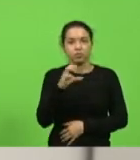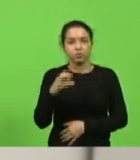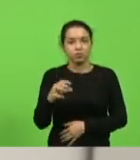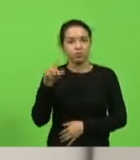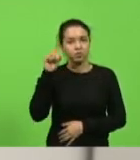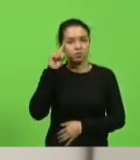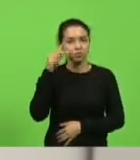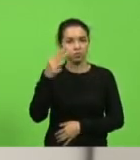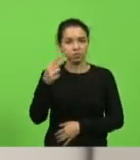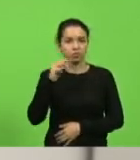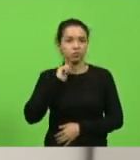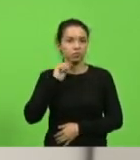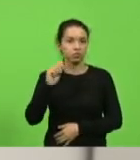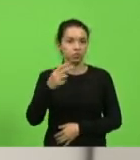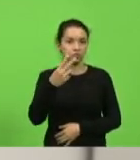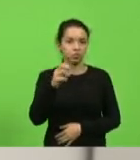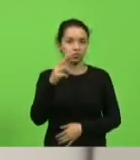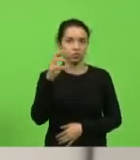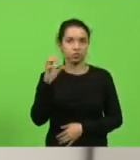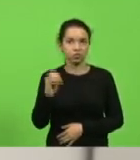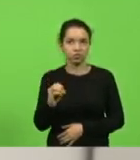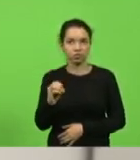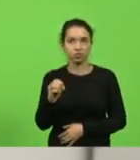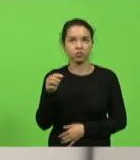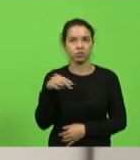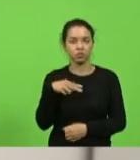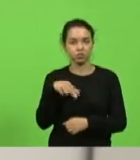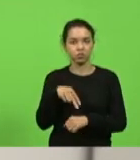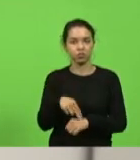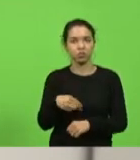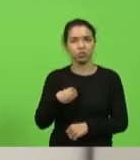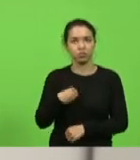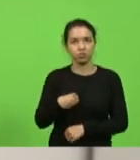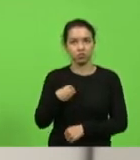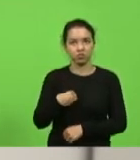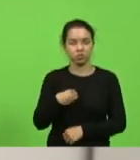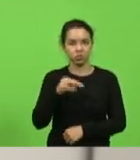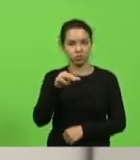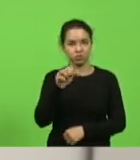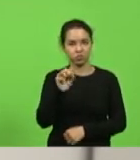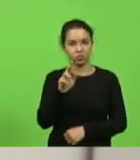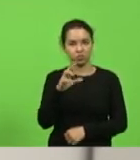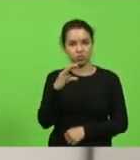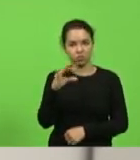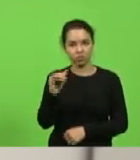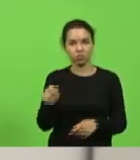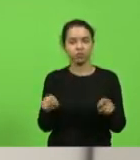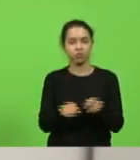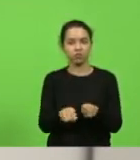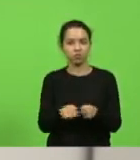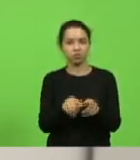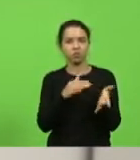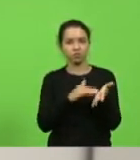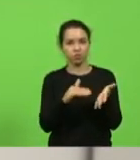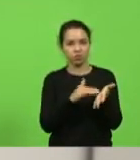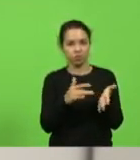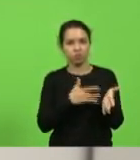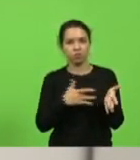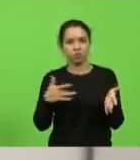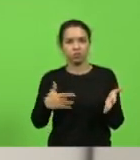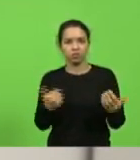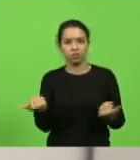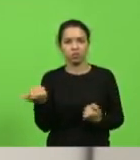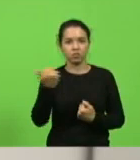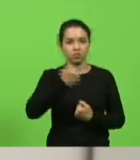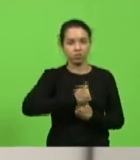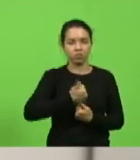de 2020, na qual estavam presentes Márcia Jeremias Pauli e o então secretário da Saúde adjunto